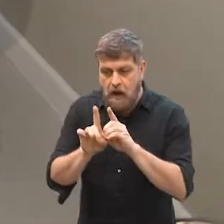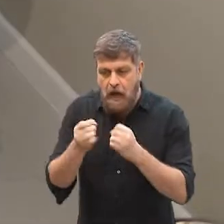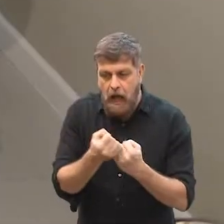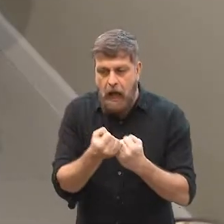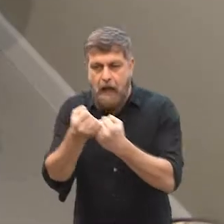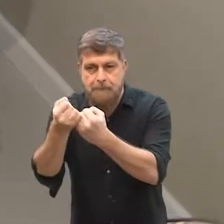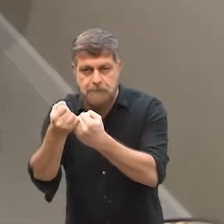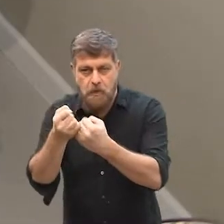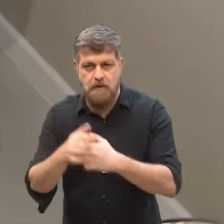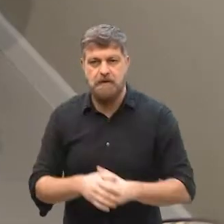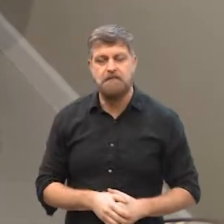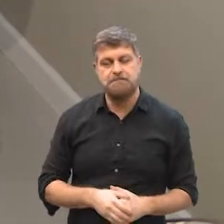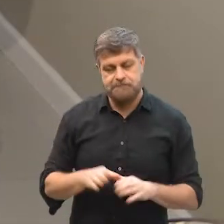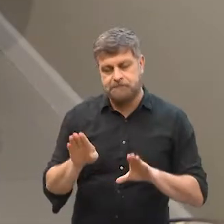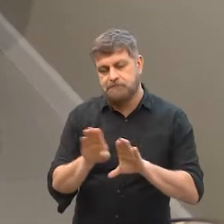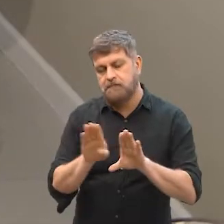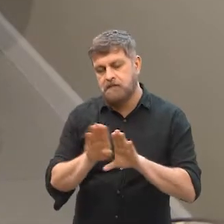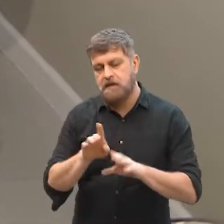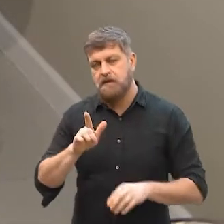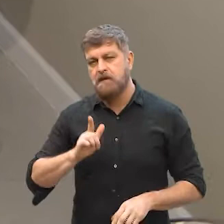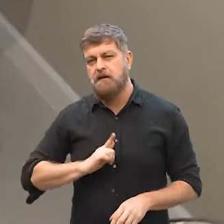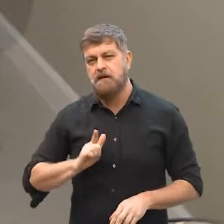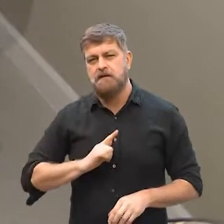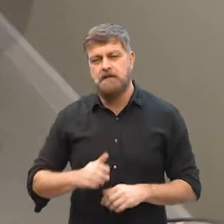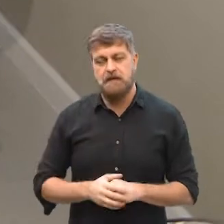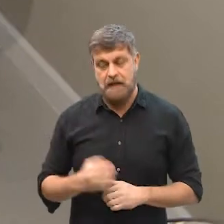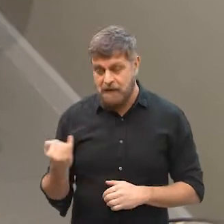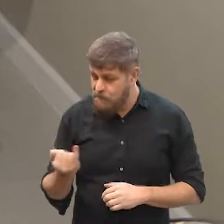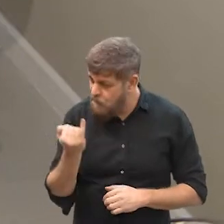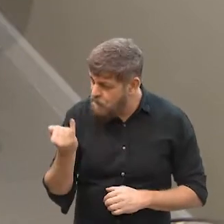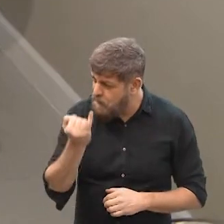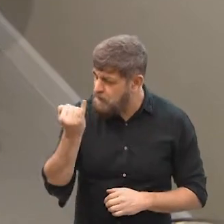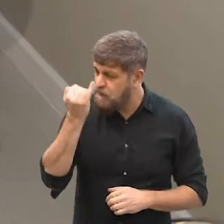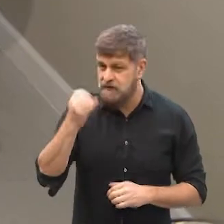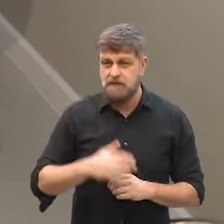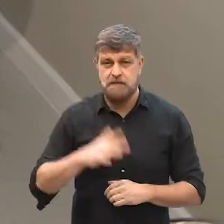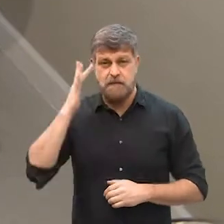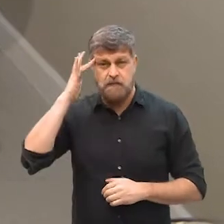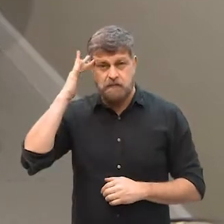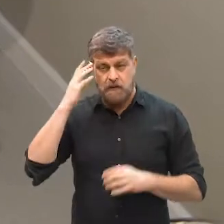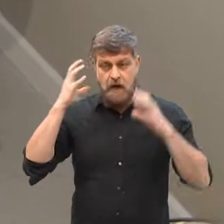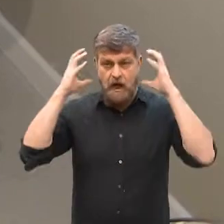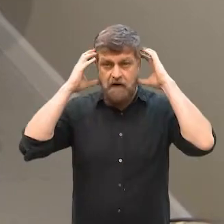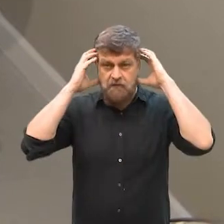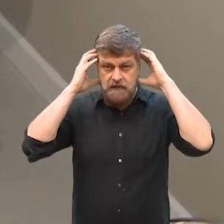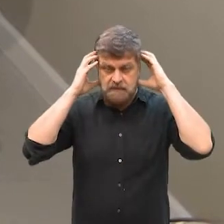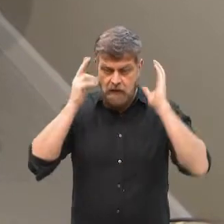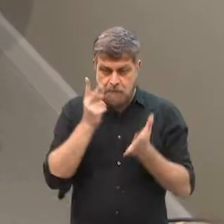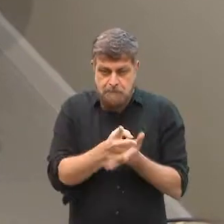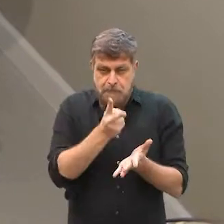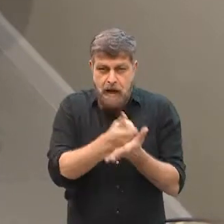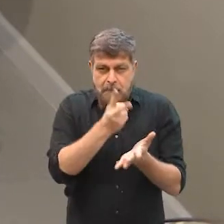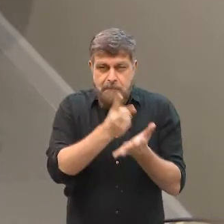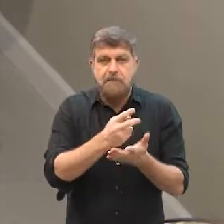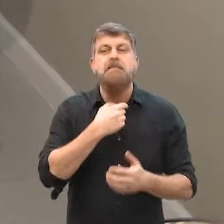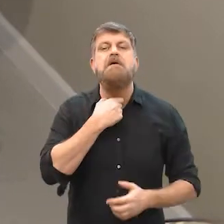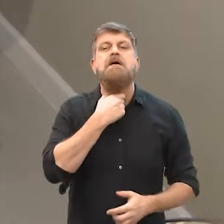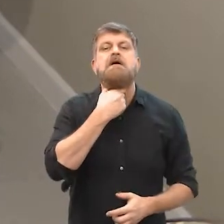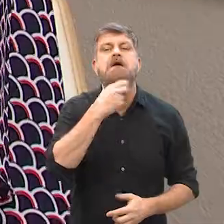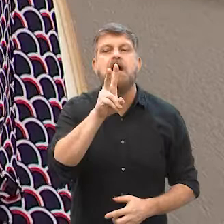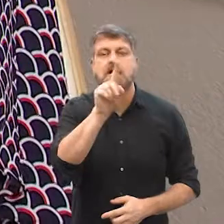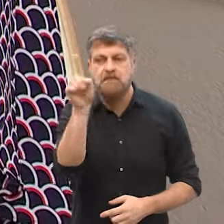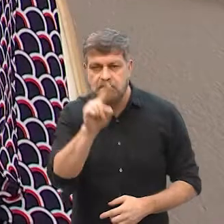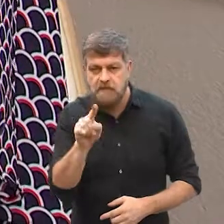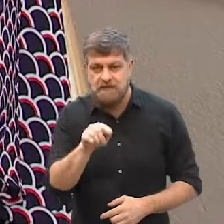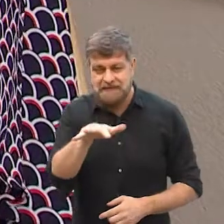de canto. Então, assim, eu acho muito importante, né? Mas a fonoaudiologia não se restringe só à voz, né? A